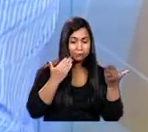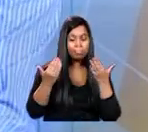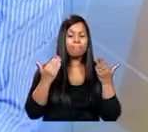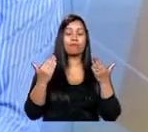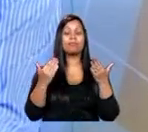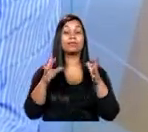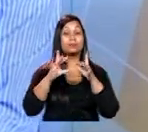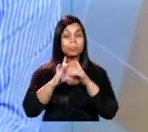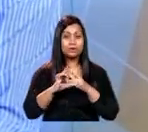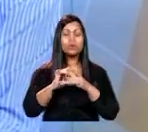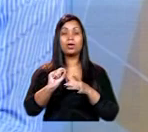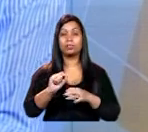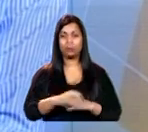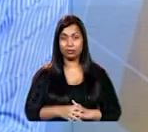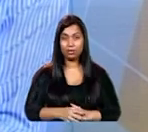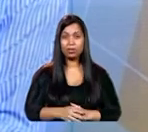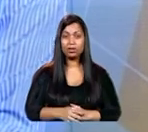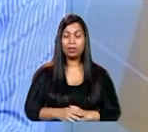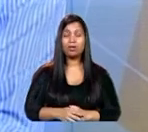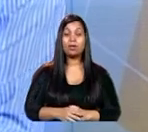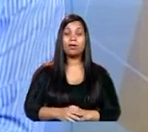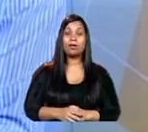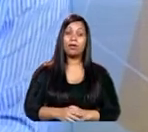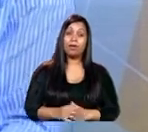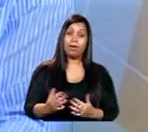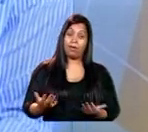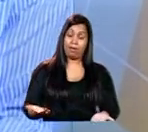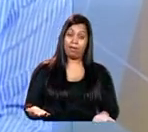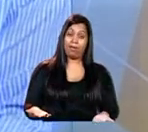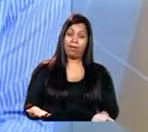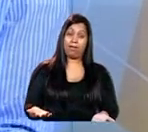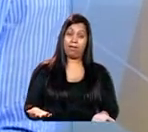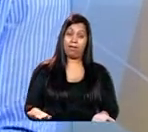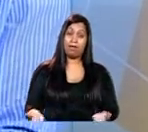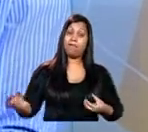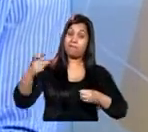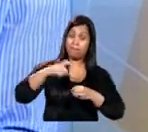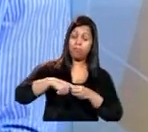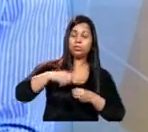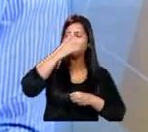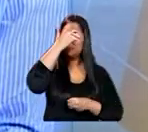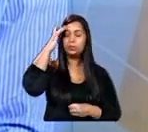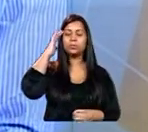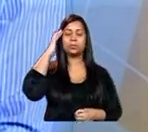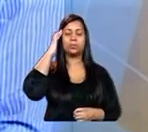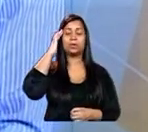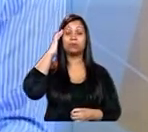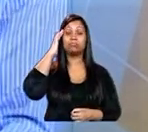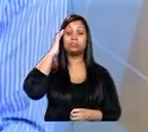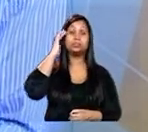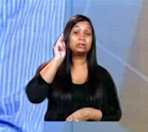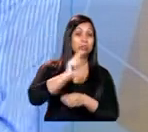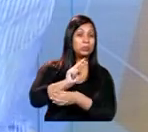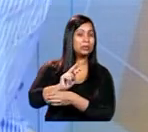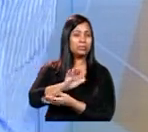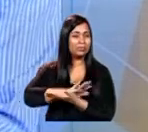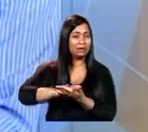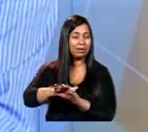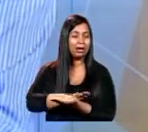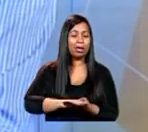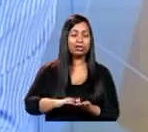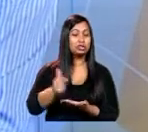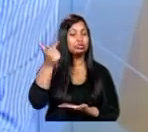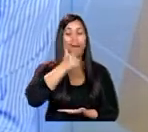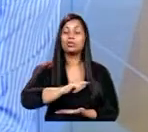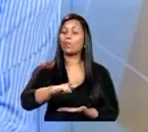do psicólogo em si, ele está vinculado aqui à reabilitação do paciente. Então assim, sem o